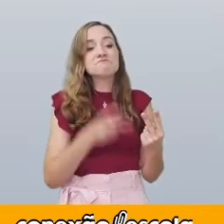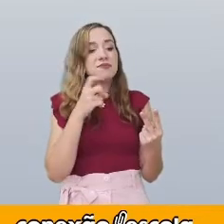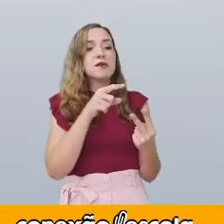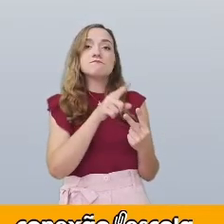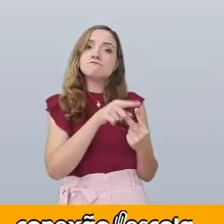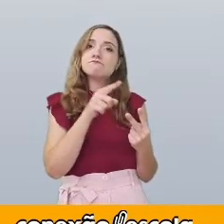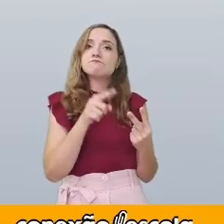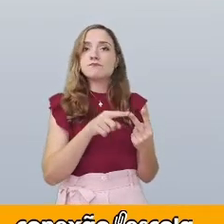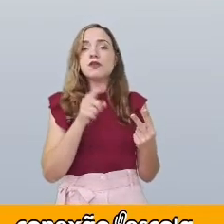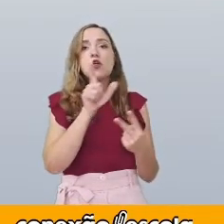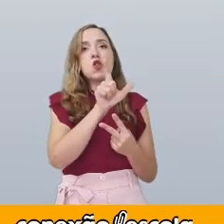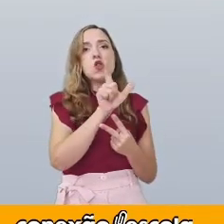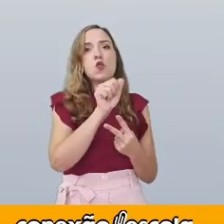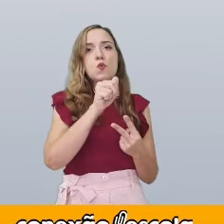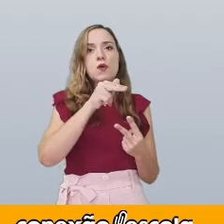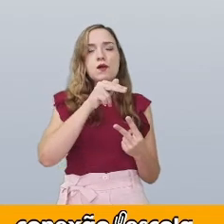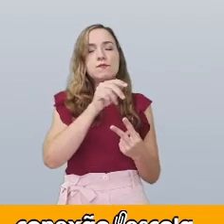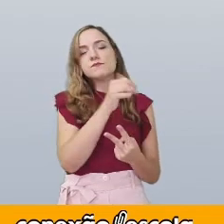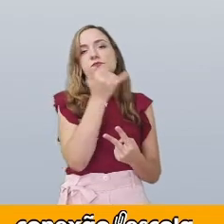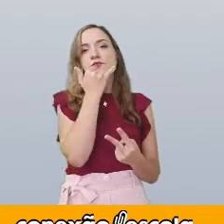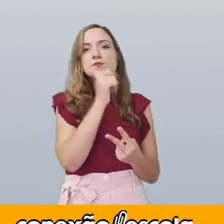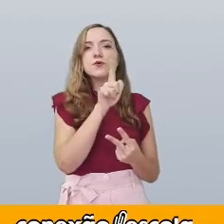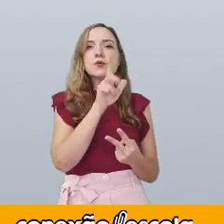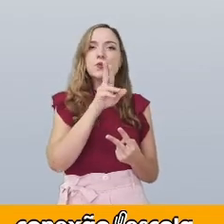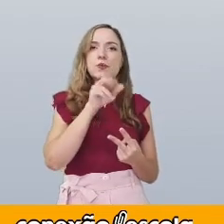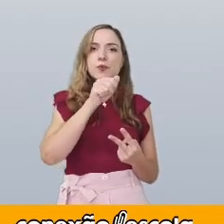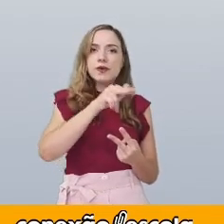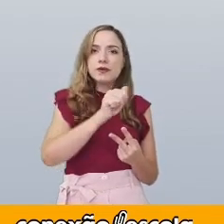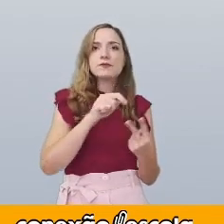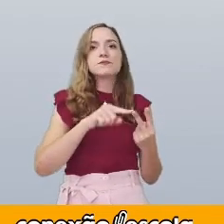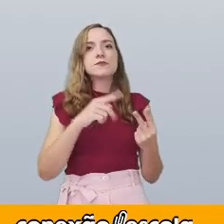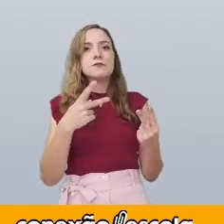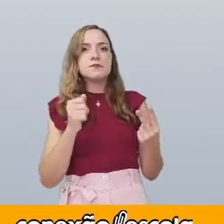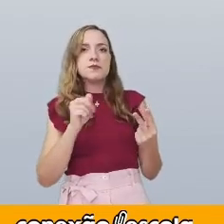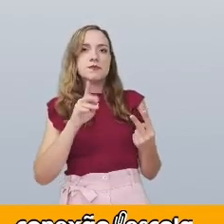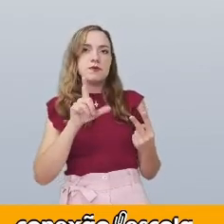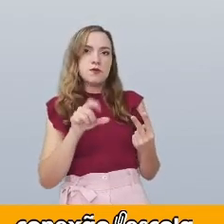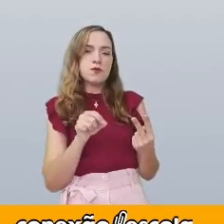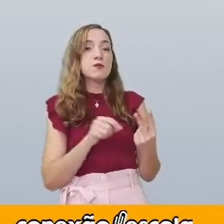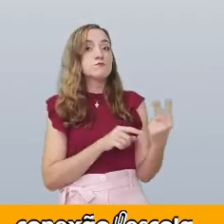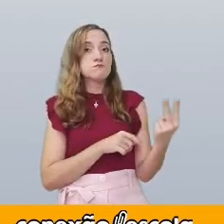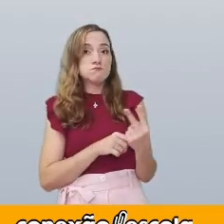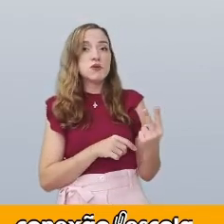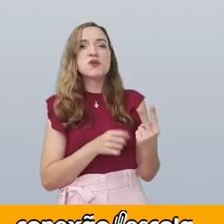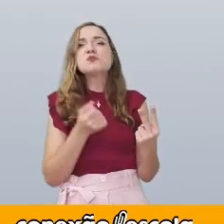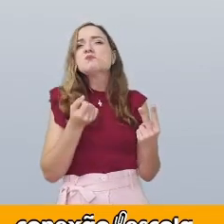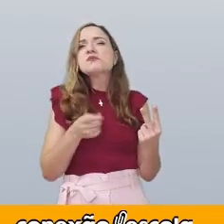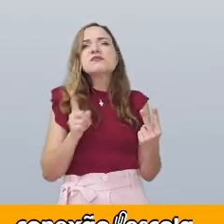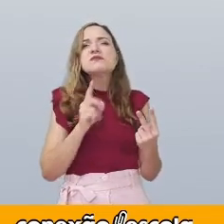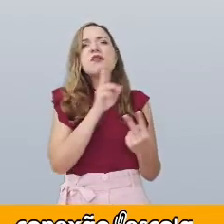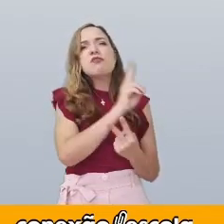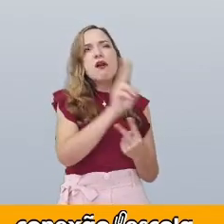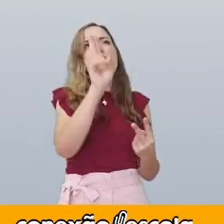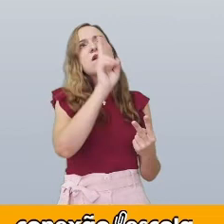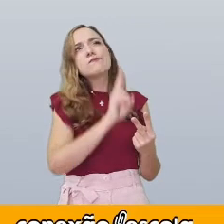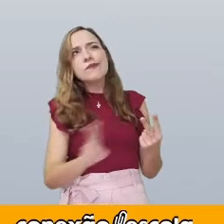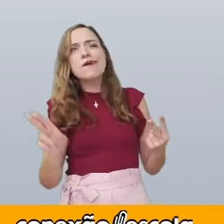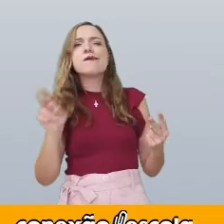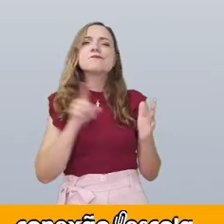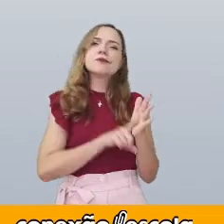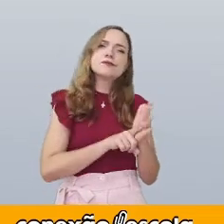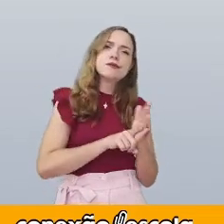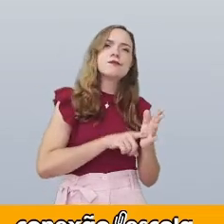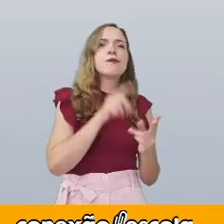as pesquisadoras Luana e Paula. Ou seja, nós não precisaríamos repetir as